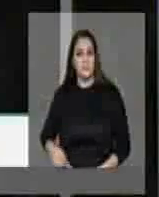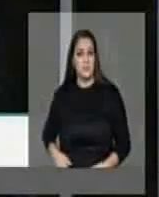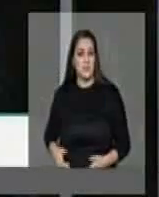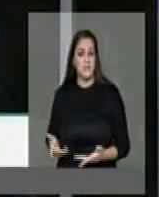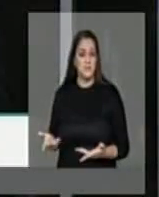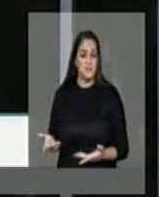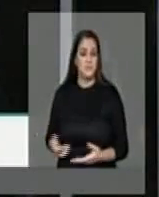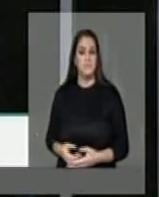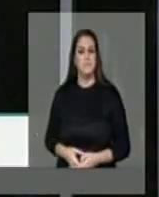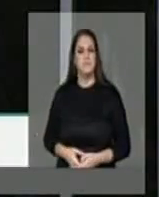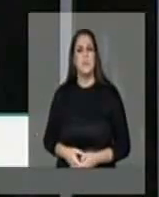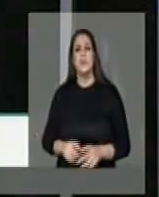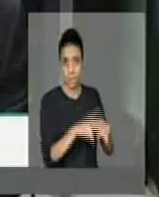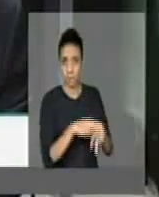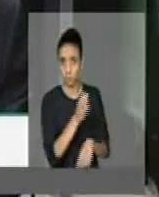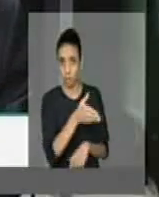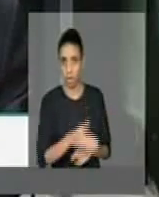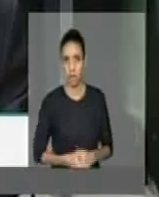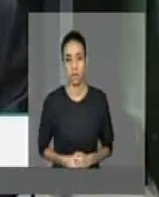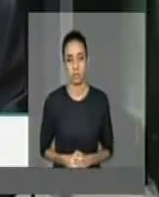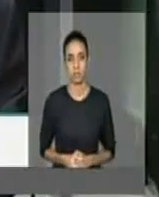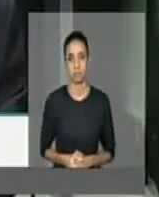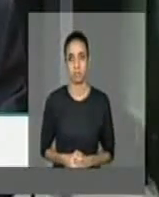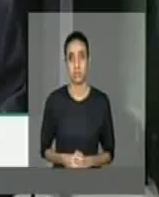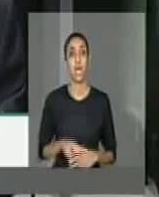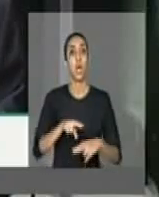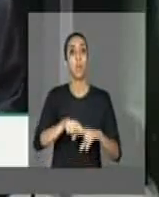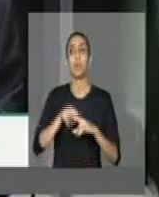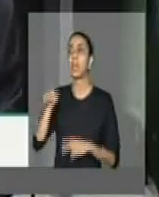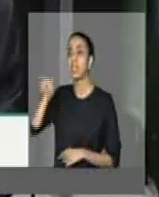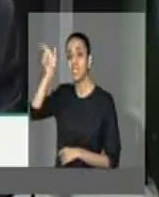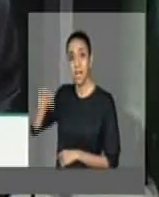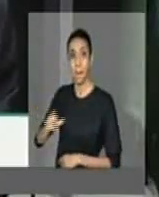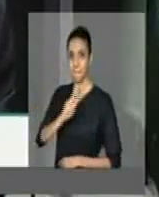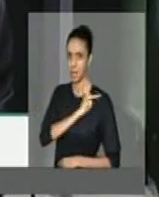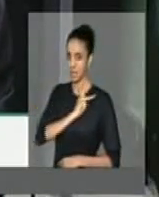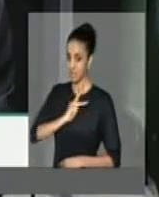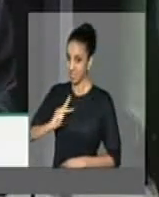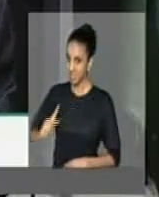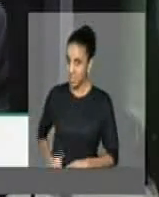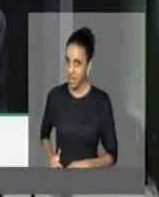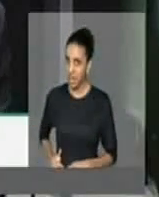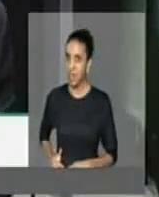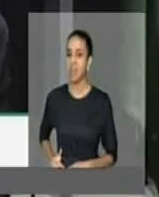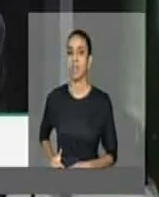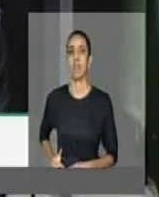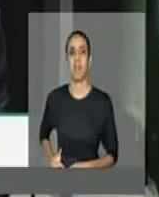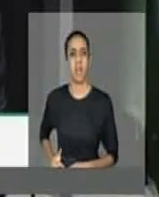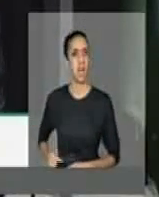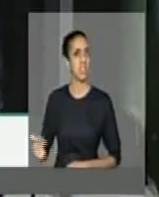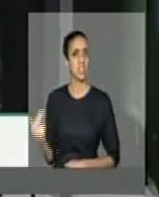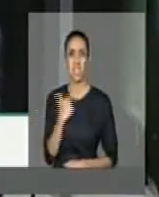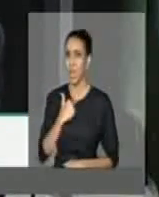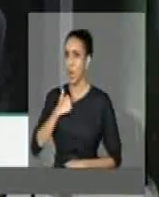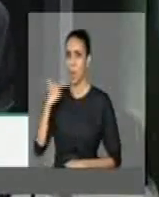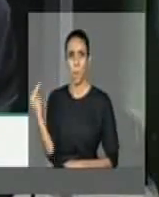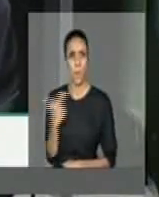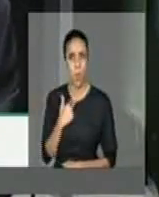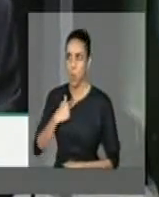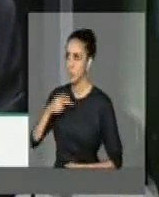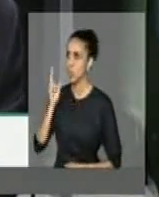contra e aor do presente este Presidente da República não pode